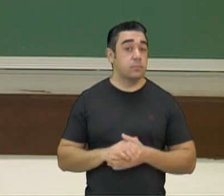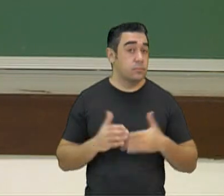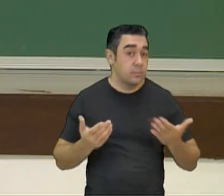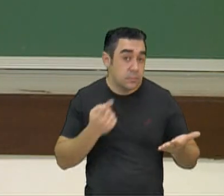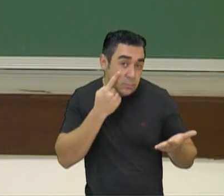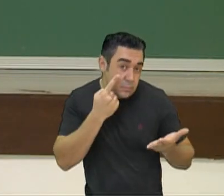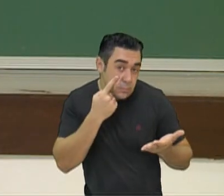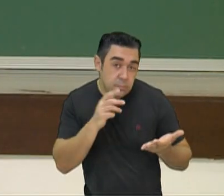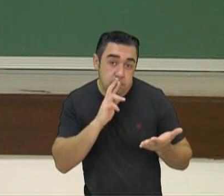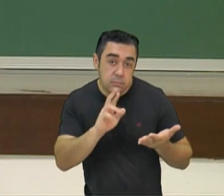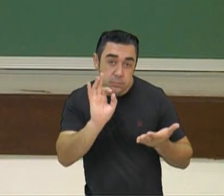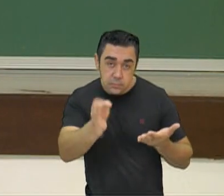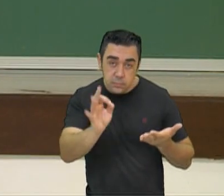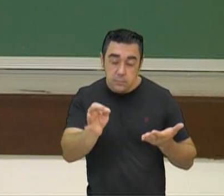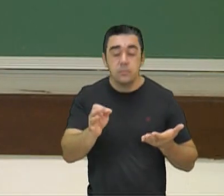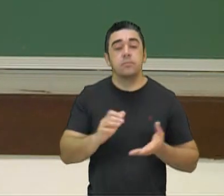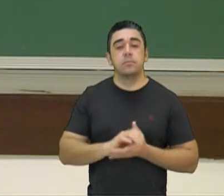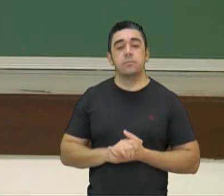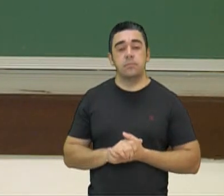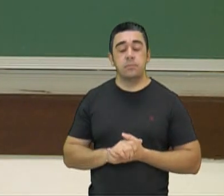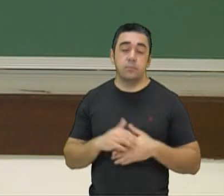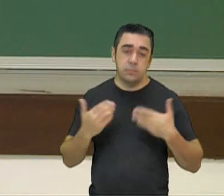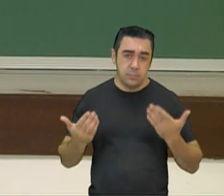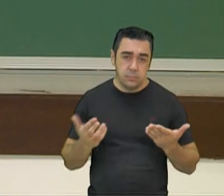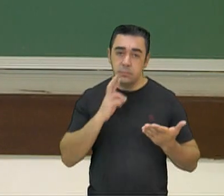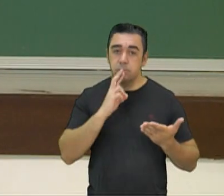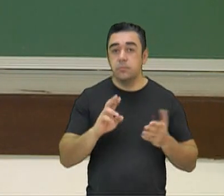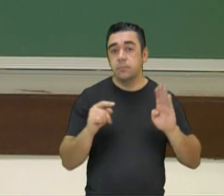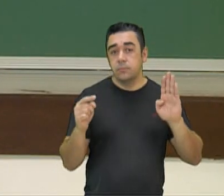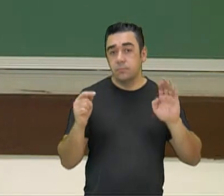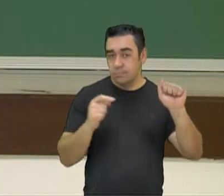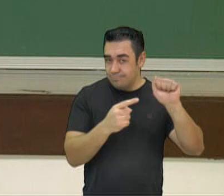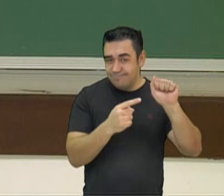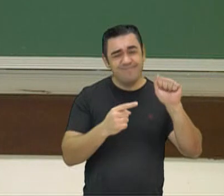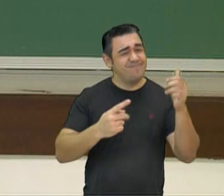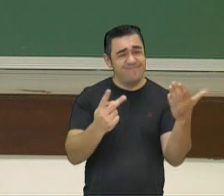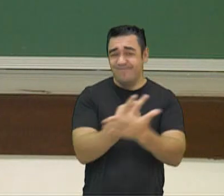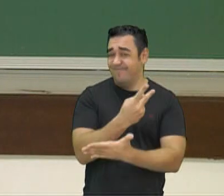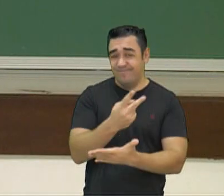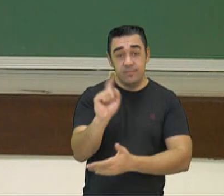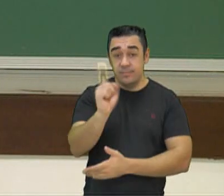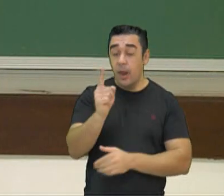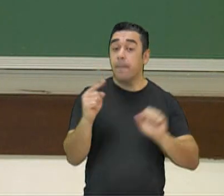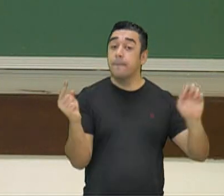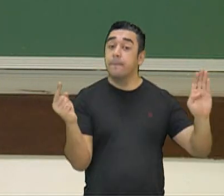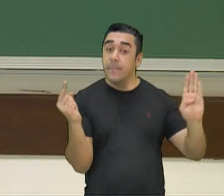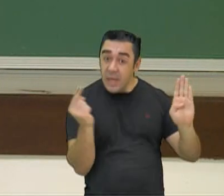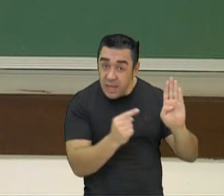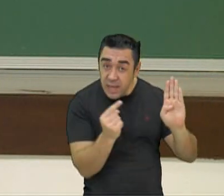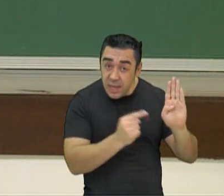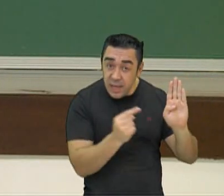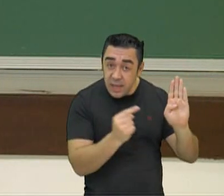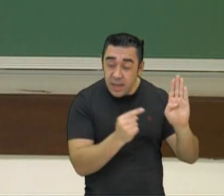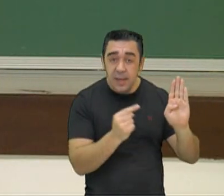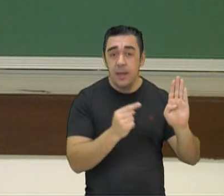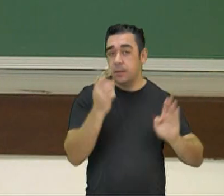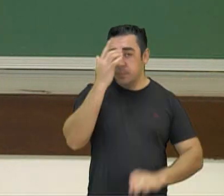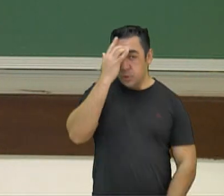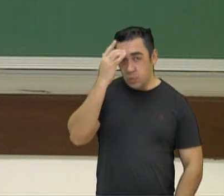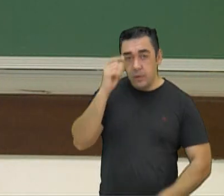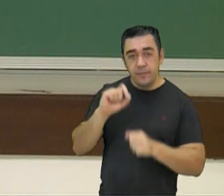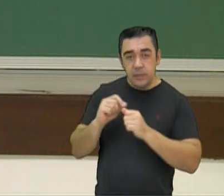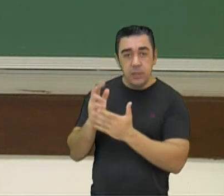Vamos ver então o que está certo? Bem, quem marcou a letra A está errado. Conforme a explicação, os artistas eles